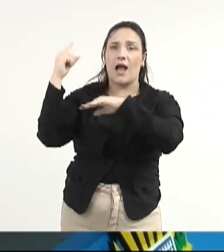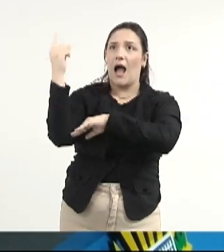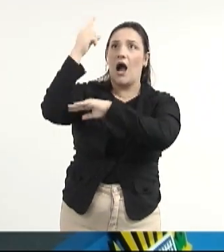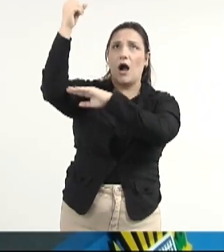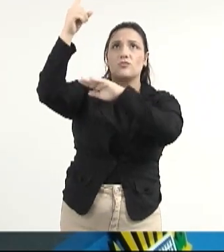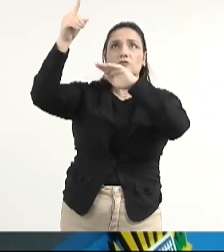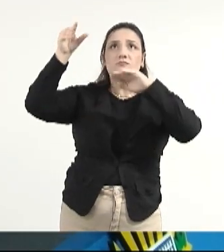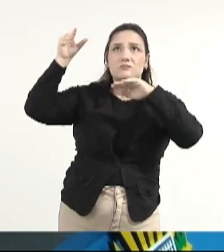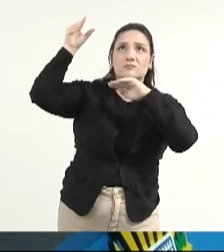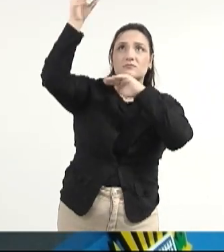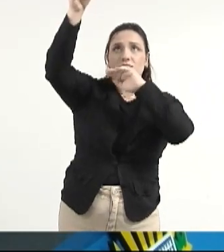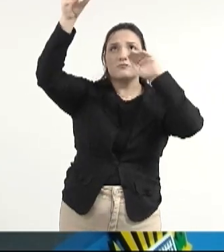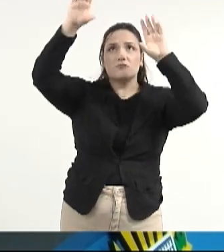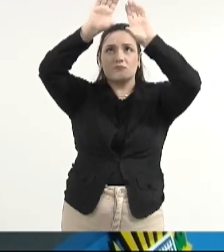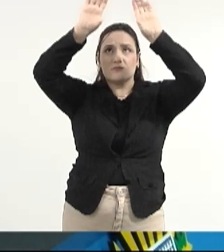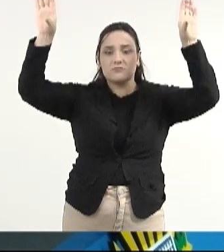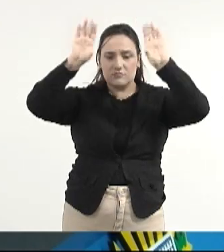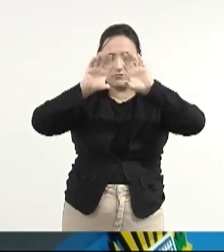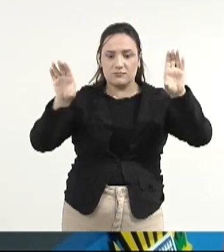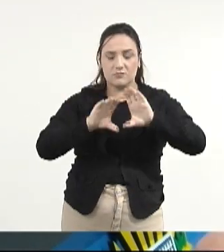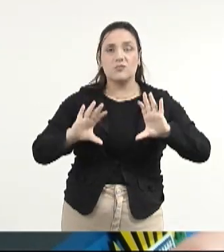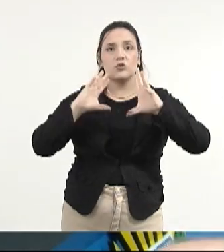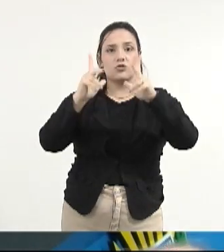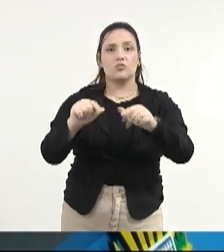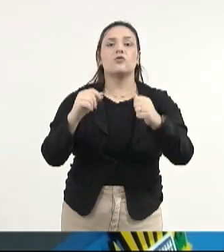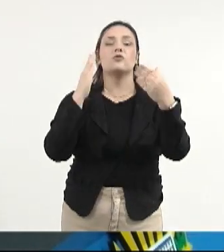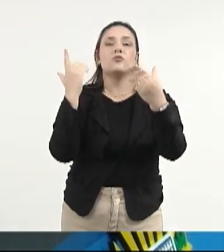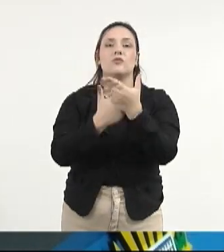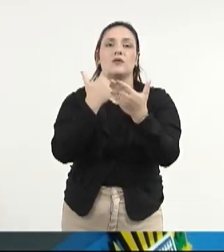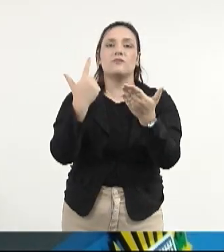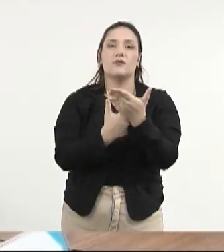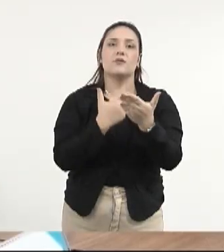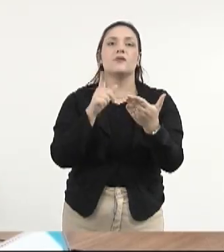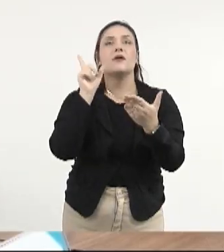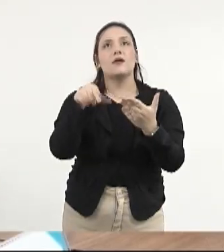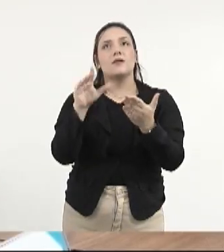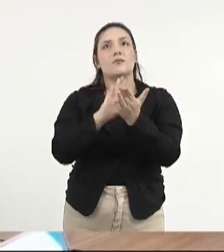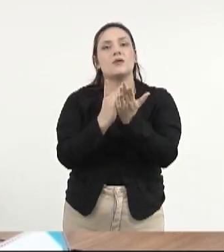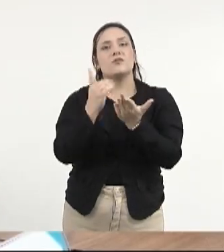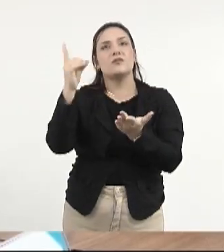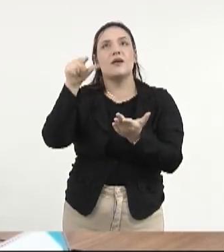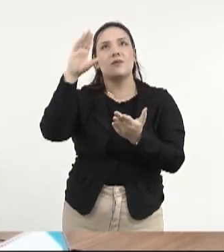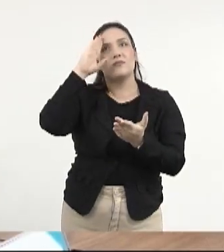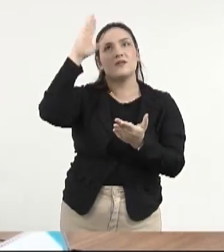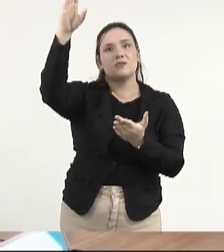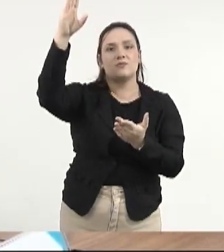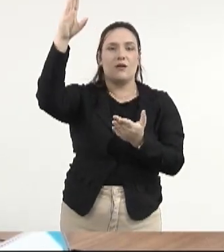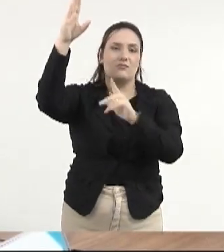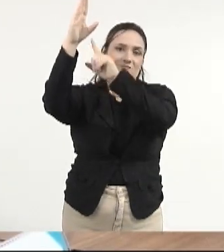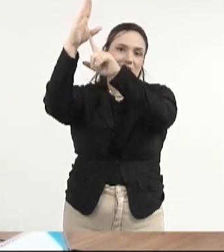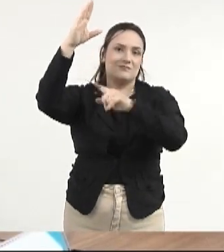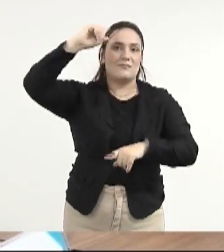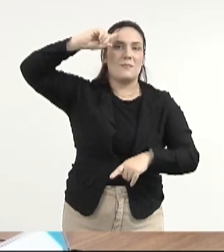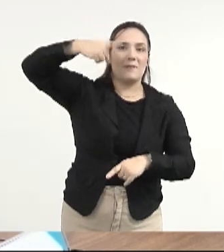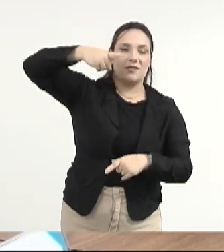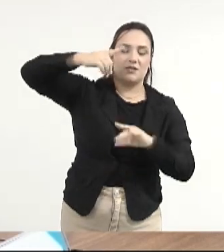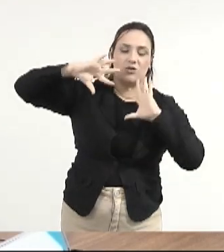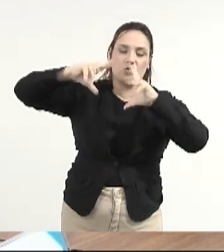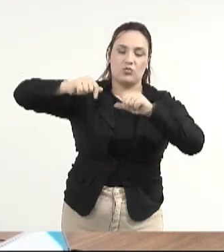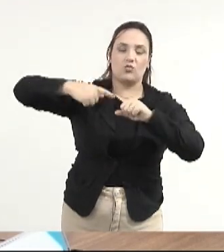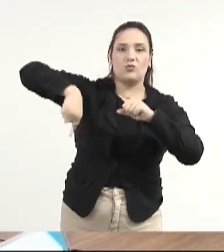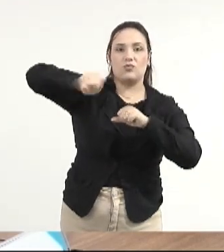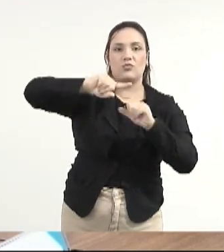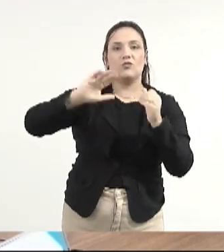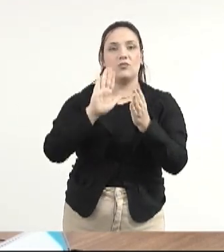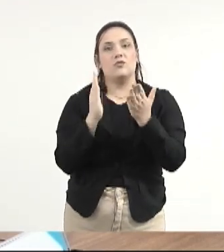colocá-la em cima de todos os livros, a Bíblia é a cabeça e a autoridade de